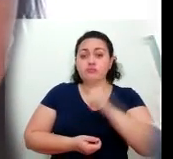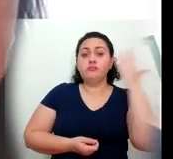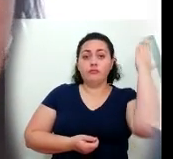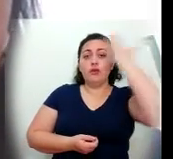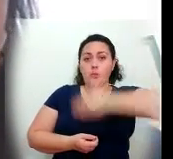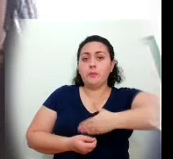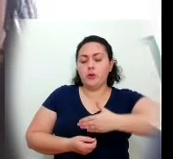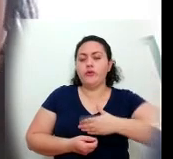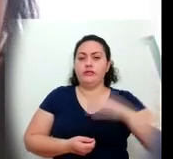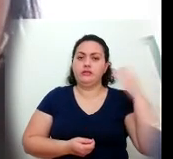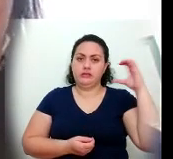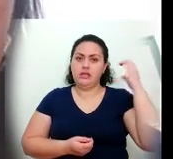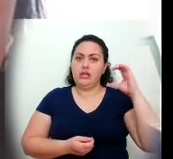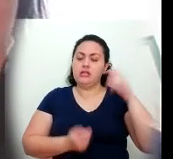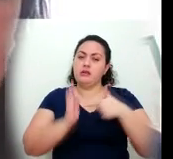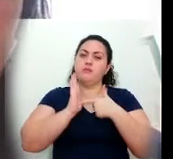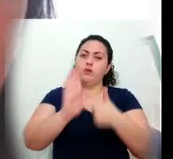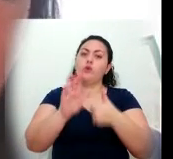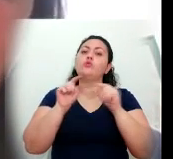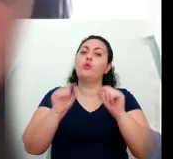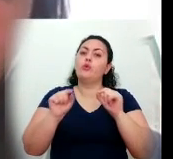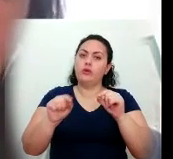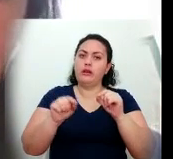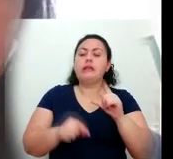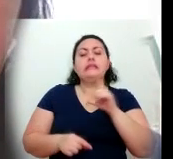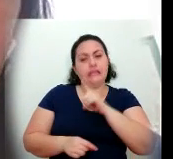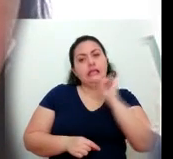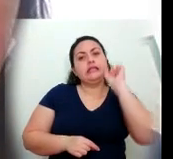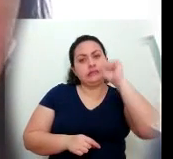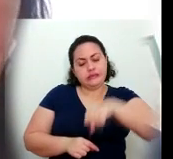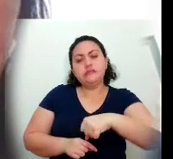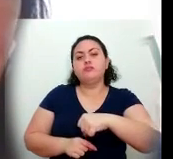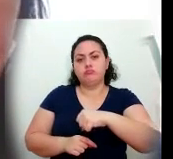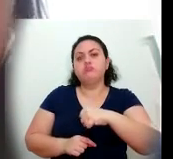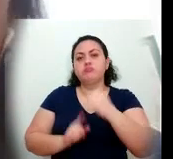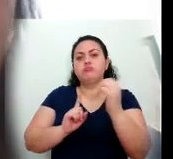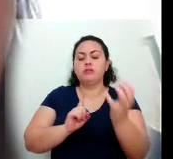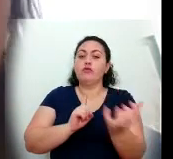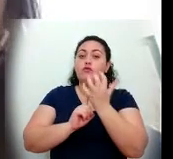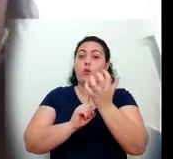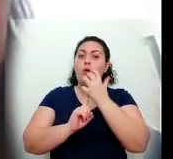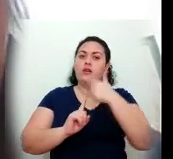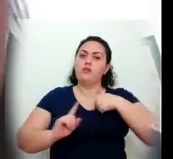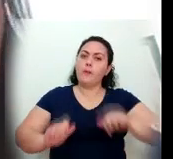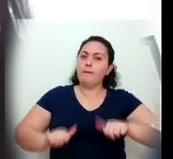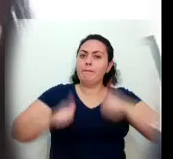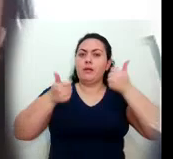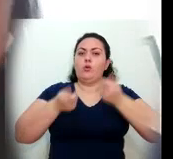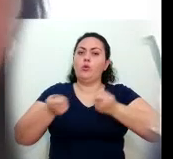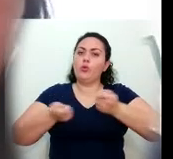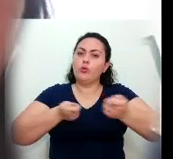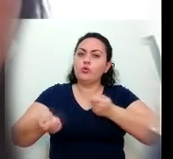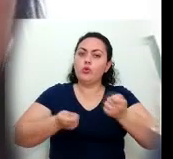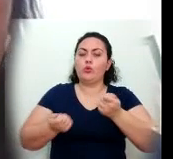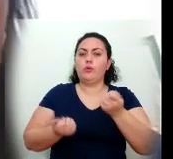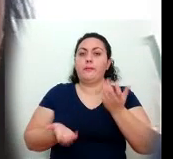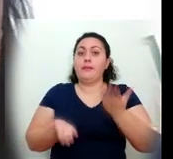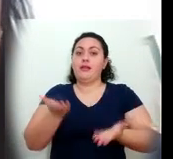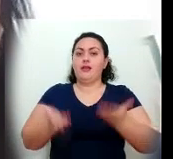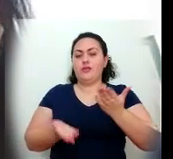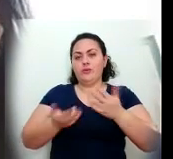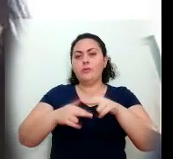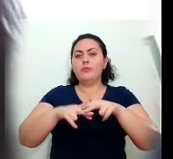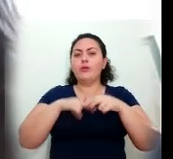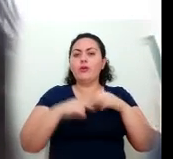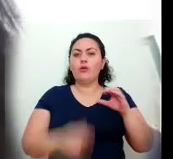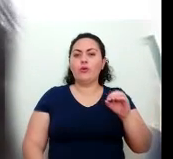né, cientificamente, a gente sabe que isso tem efeito sim, né? Em melhora de controle de peso, no caso da